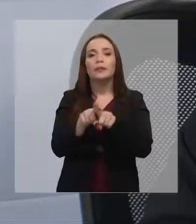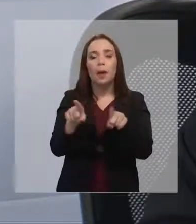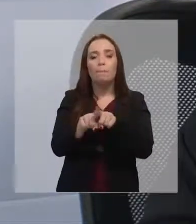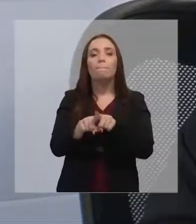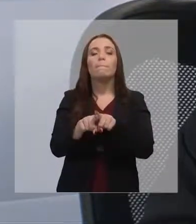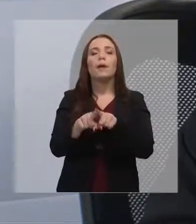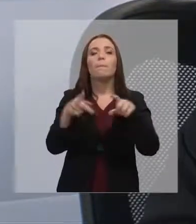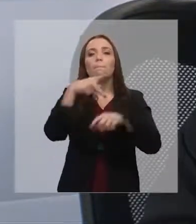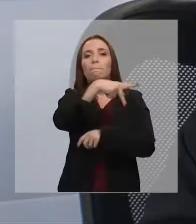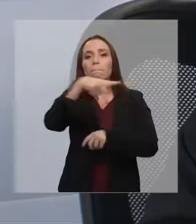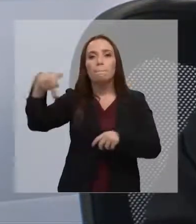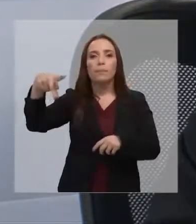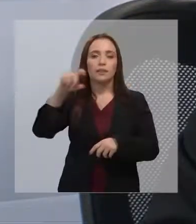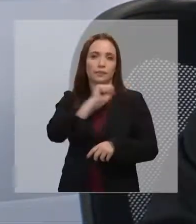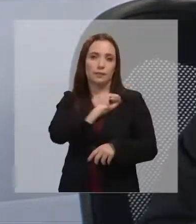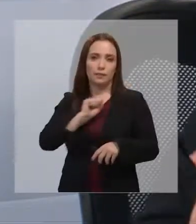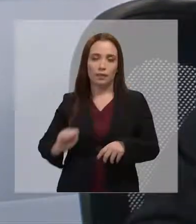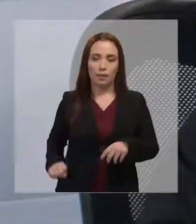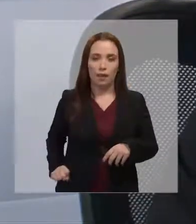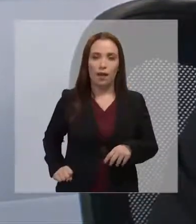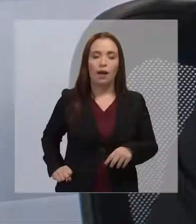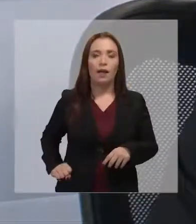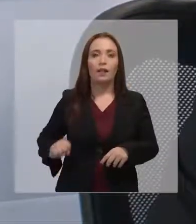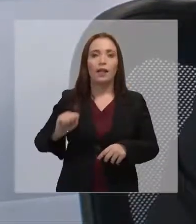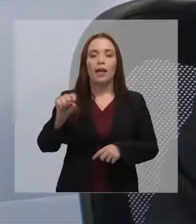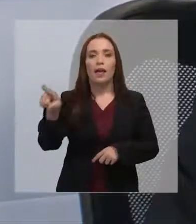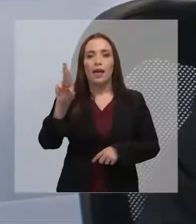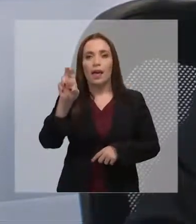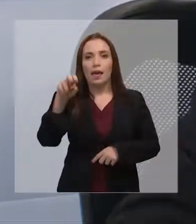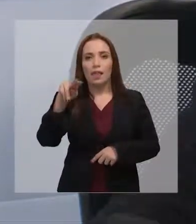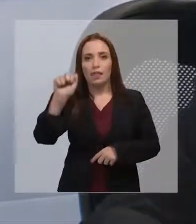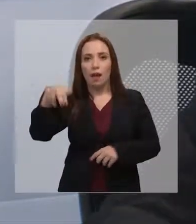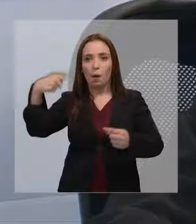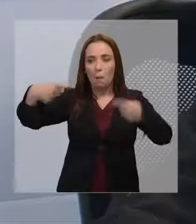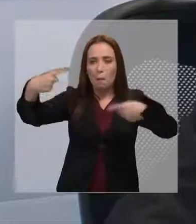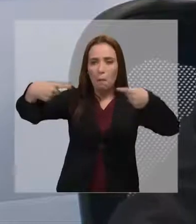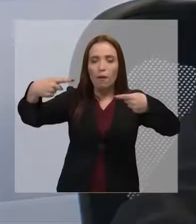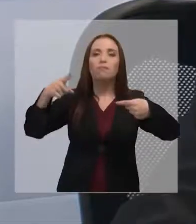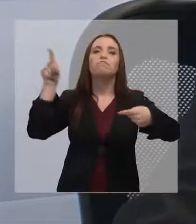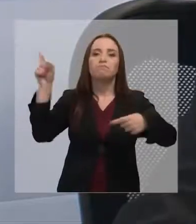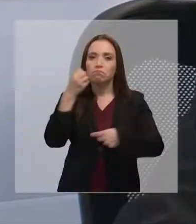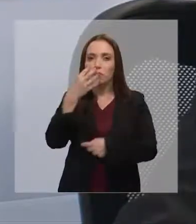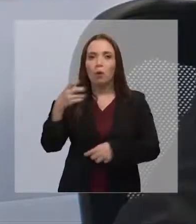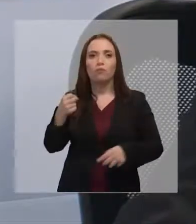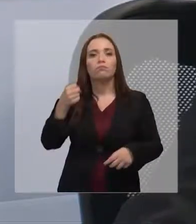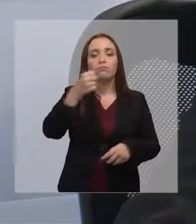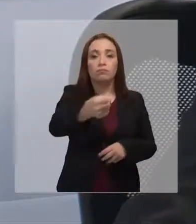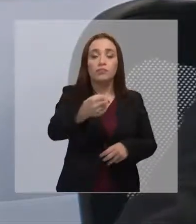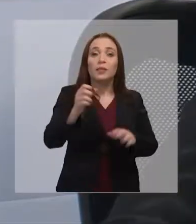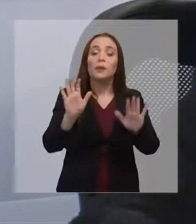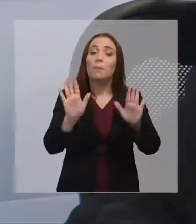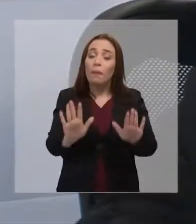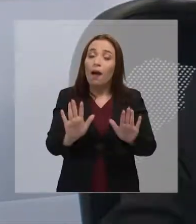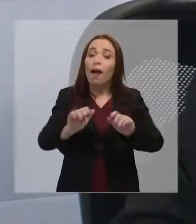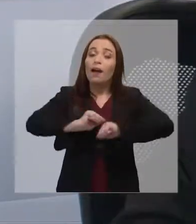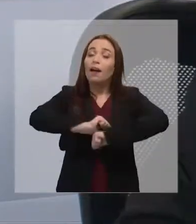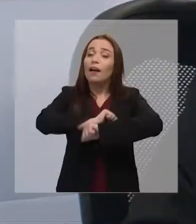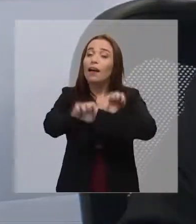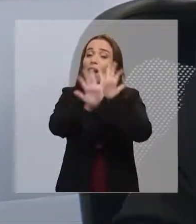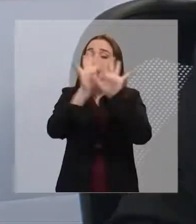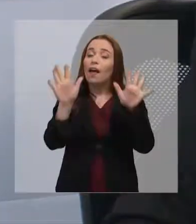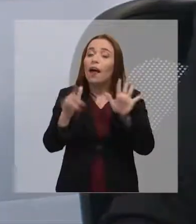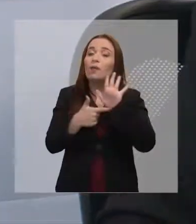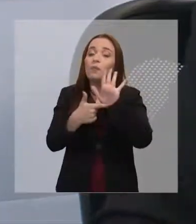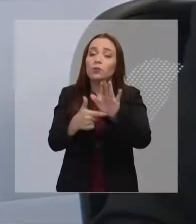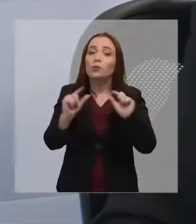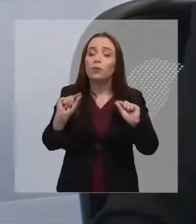do presidente do Senado no embate contra Renan Calheiros também foi muito positivo. Mas ficou claro que